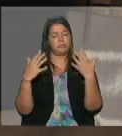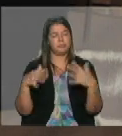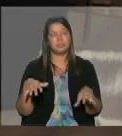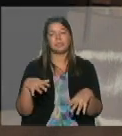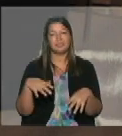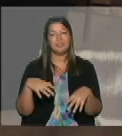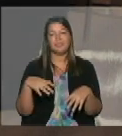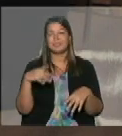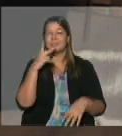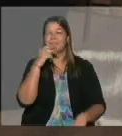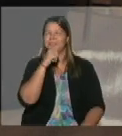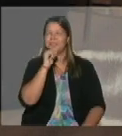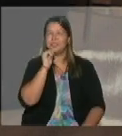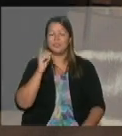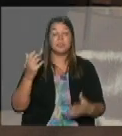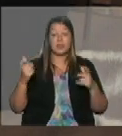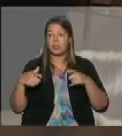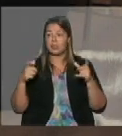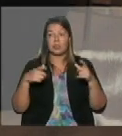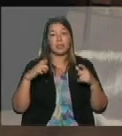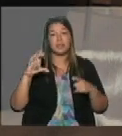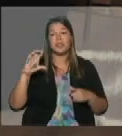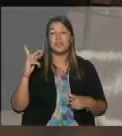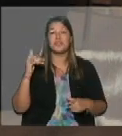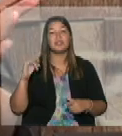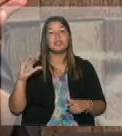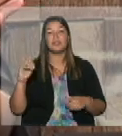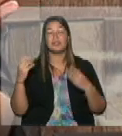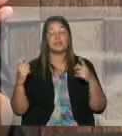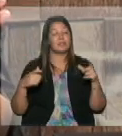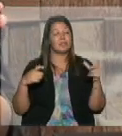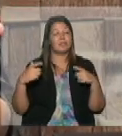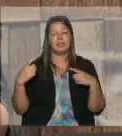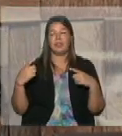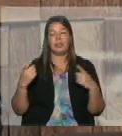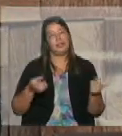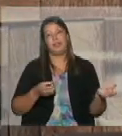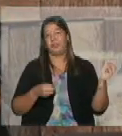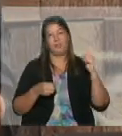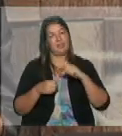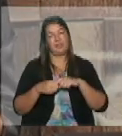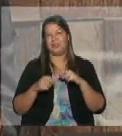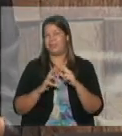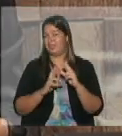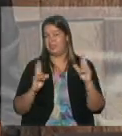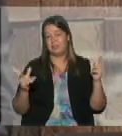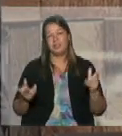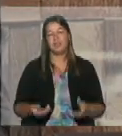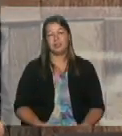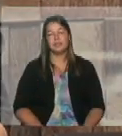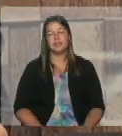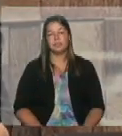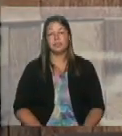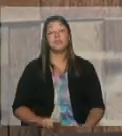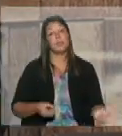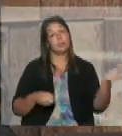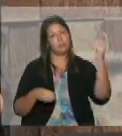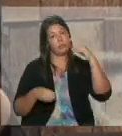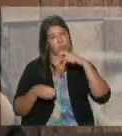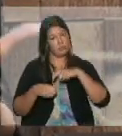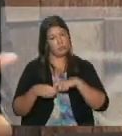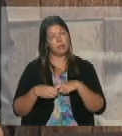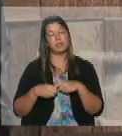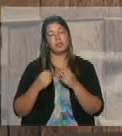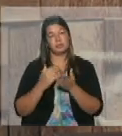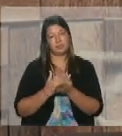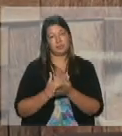que o Francisco é aquele de terno à Ou seja, você voltou completamente diferente. Foi. E ao voltar, você resolve fazer direito e aí